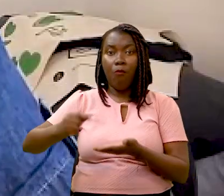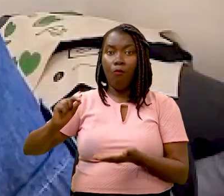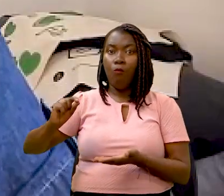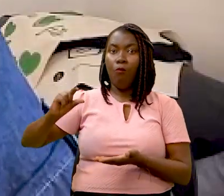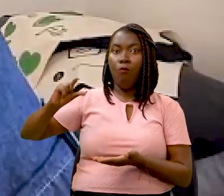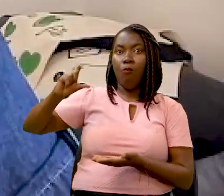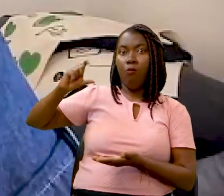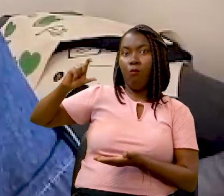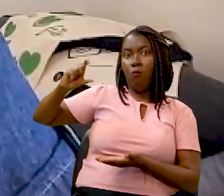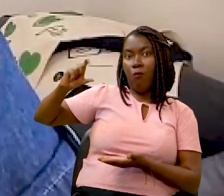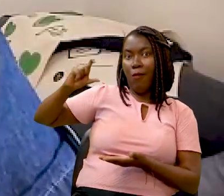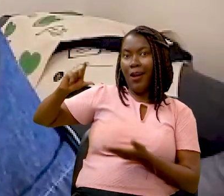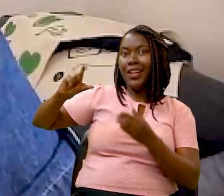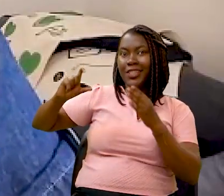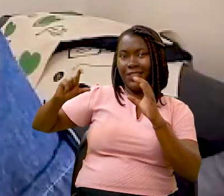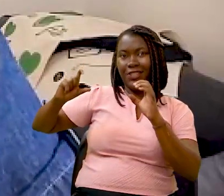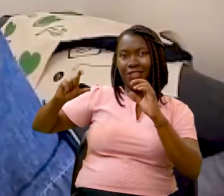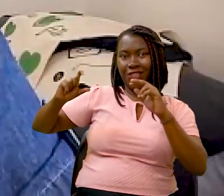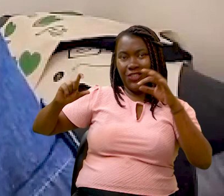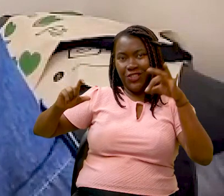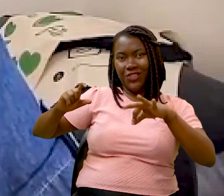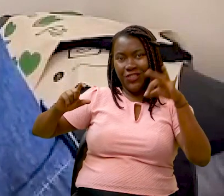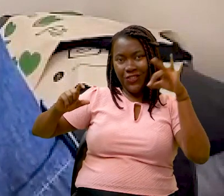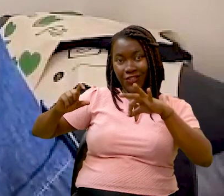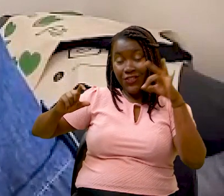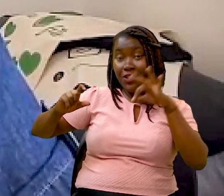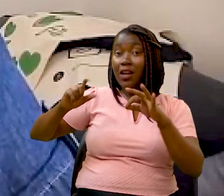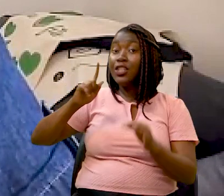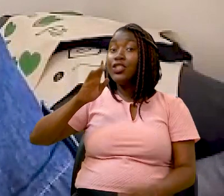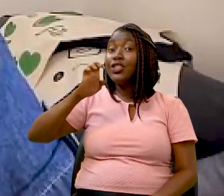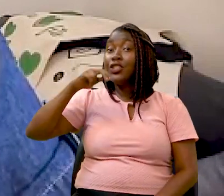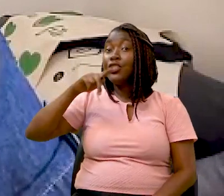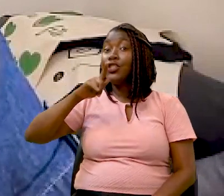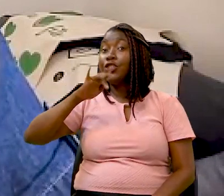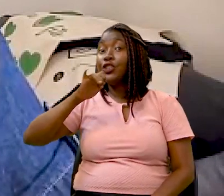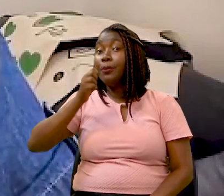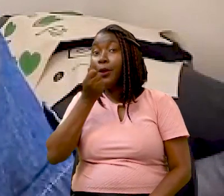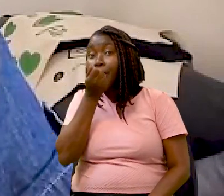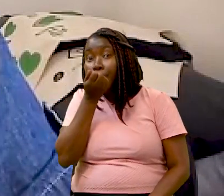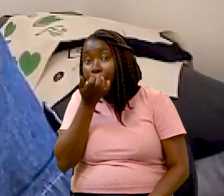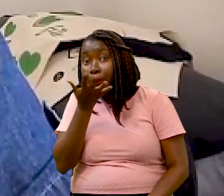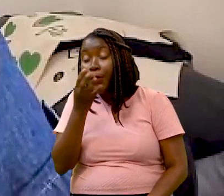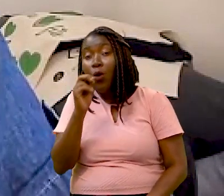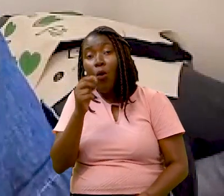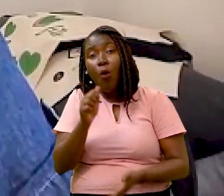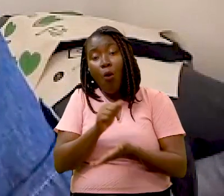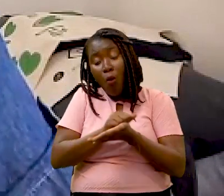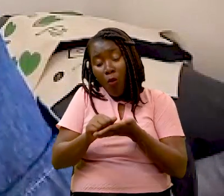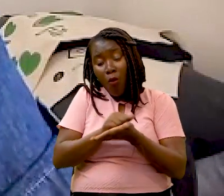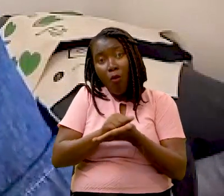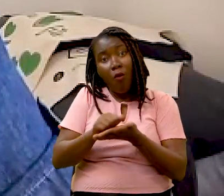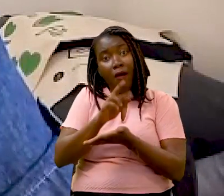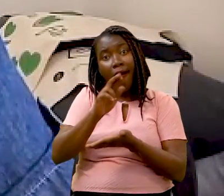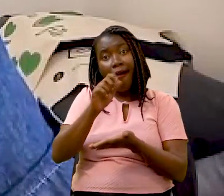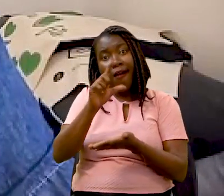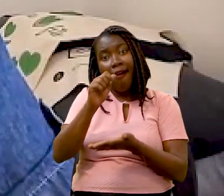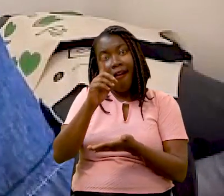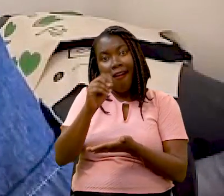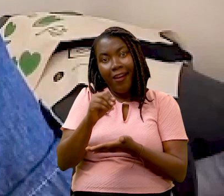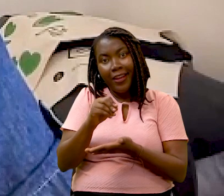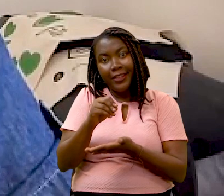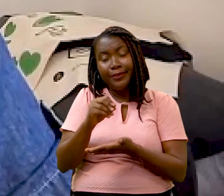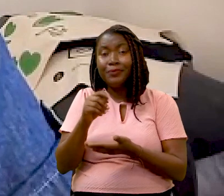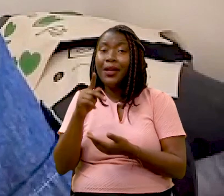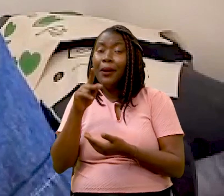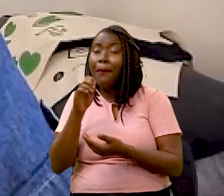cheia de gengibre em pó ou de gengibre bem ralado. O gengibre em pó ele acaba ficando